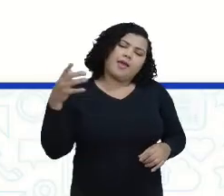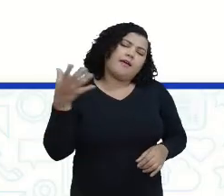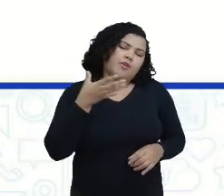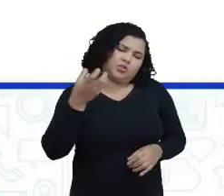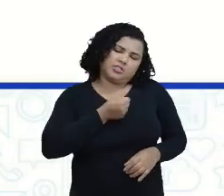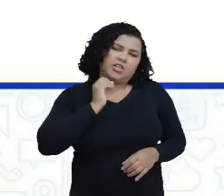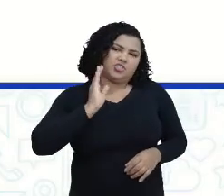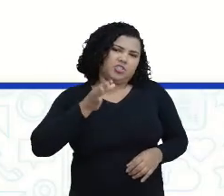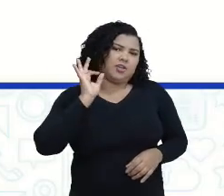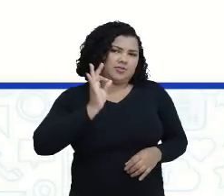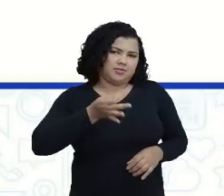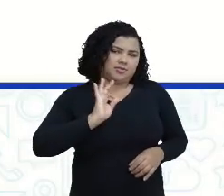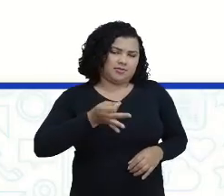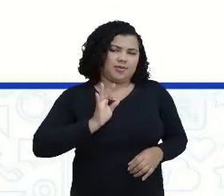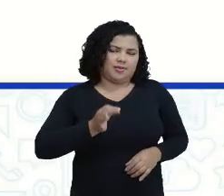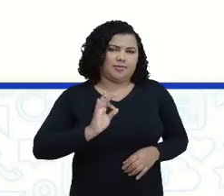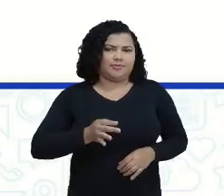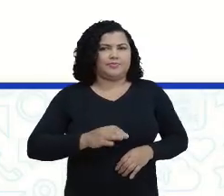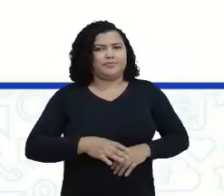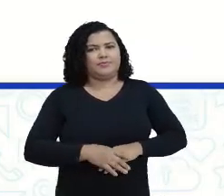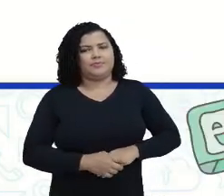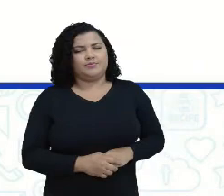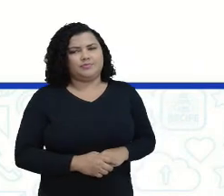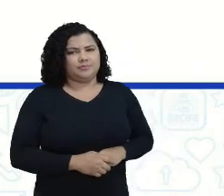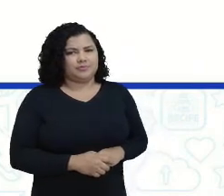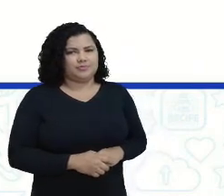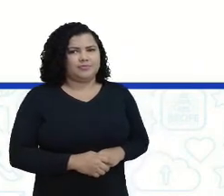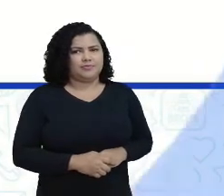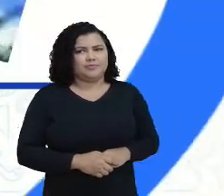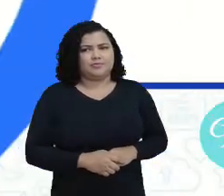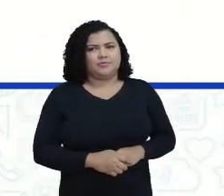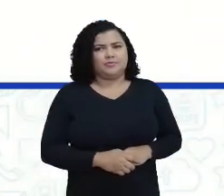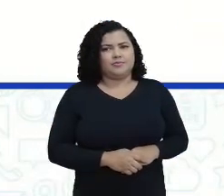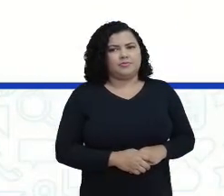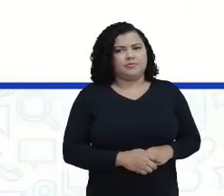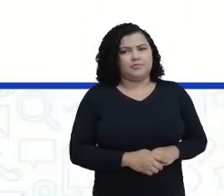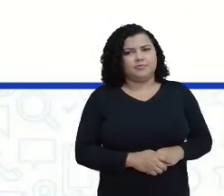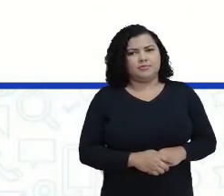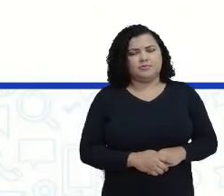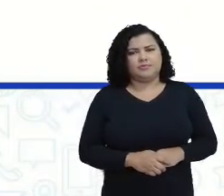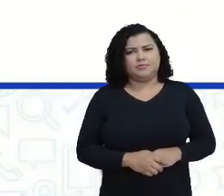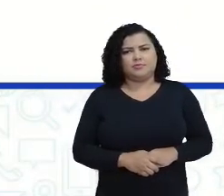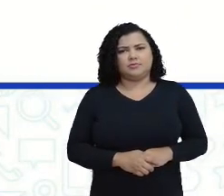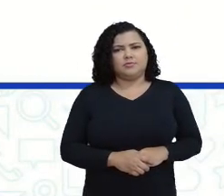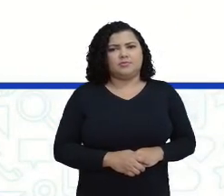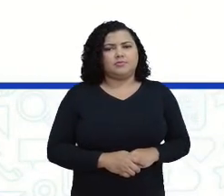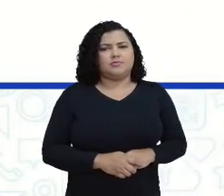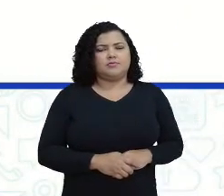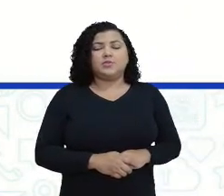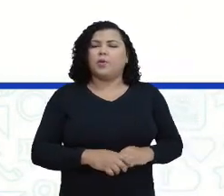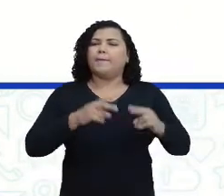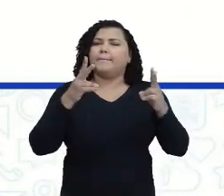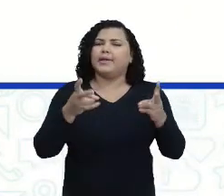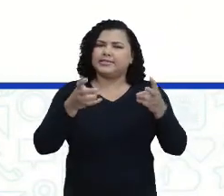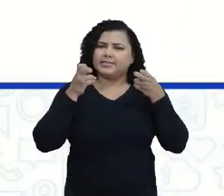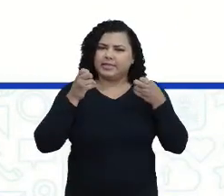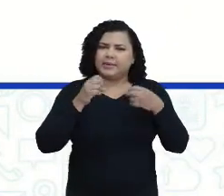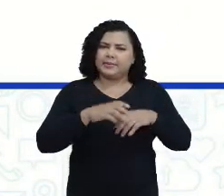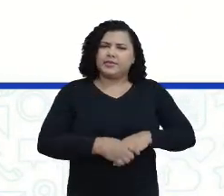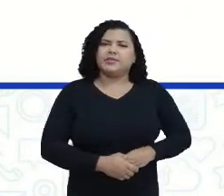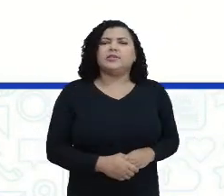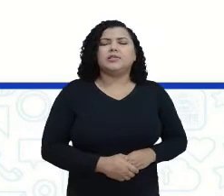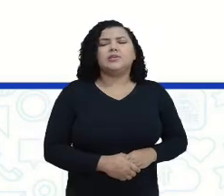que eu já tinha, já sabia antes de analisar o problema, tá certo? Então, perceba que